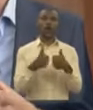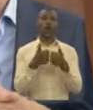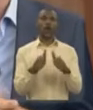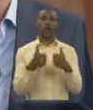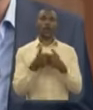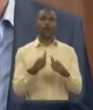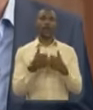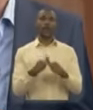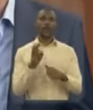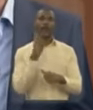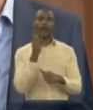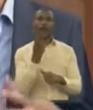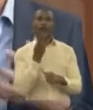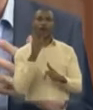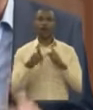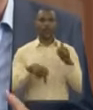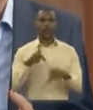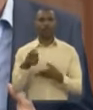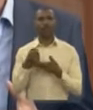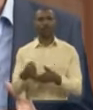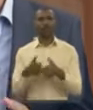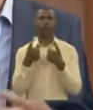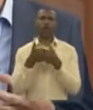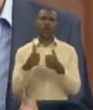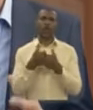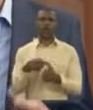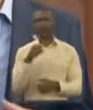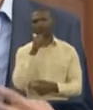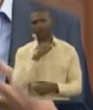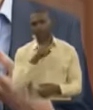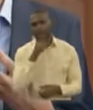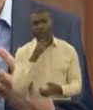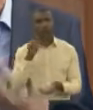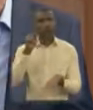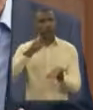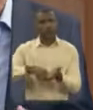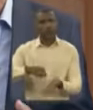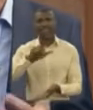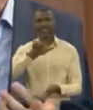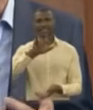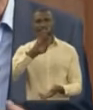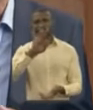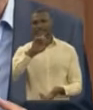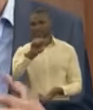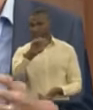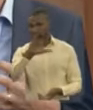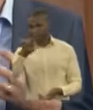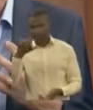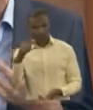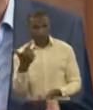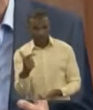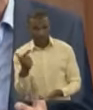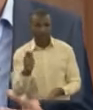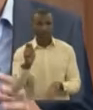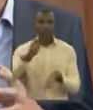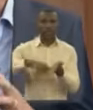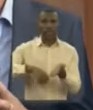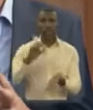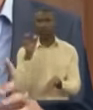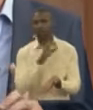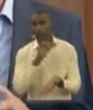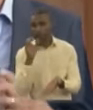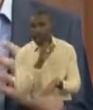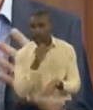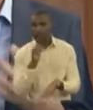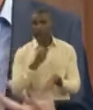carregar a nossa população ônibus velho uma contratação sem licitação uma contratação emergencial uma